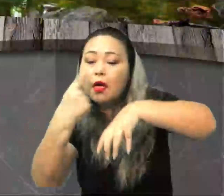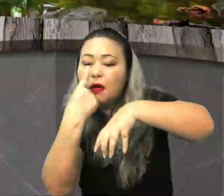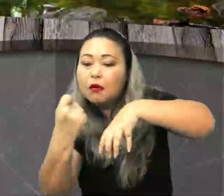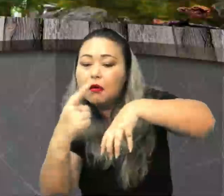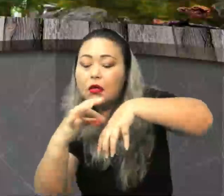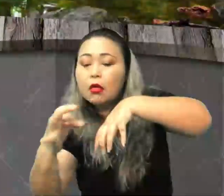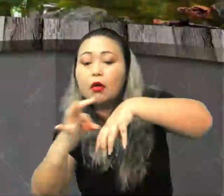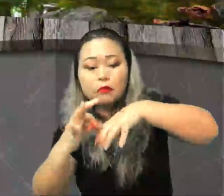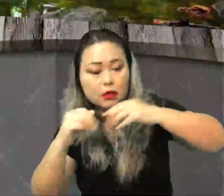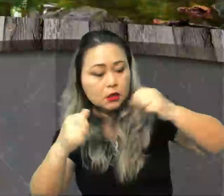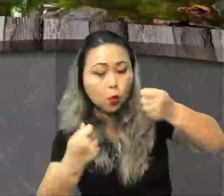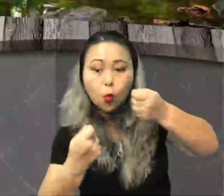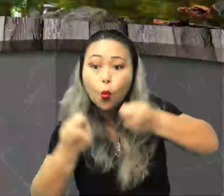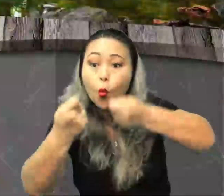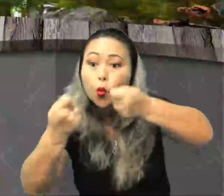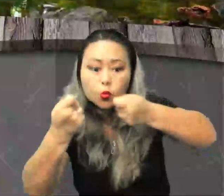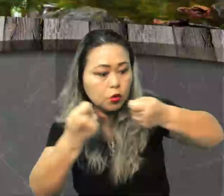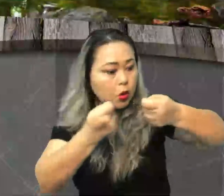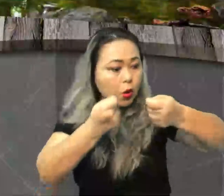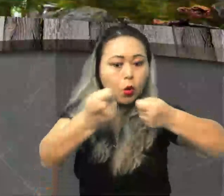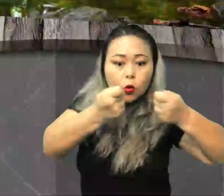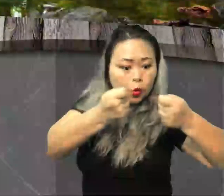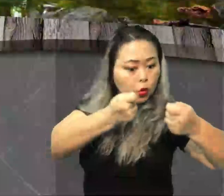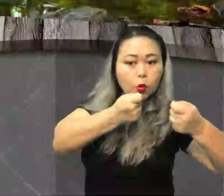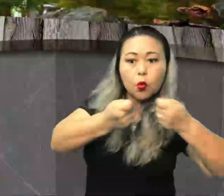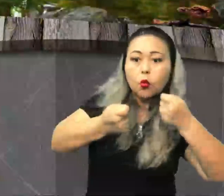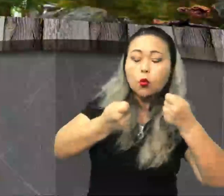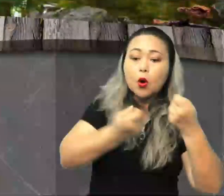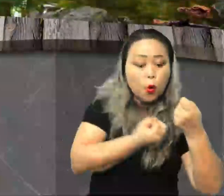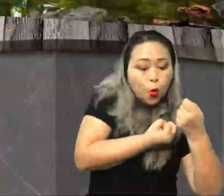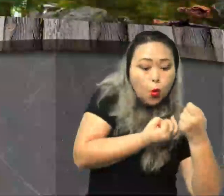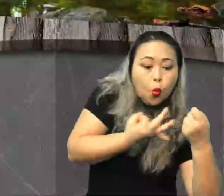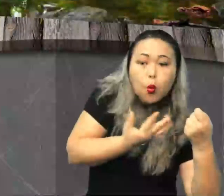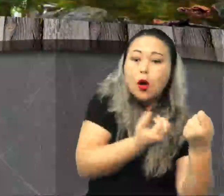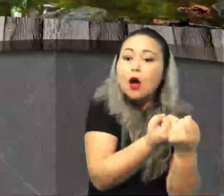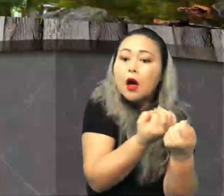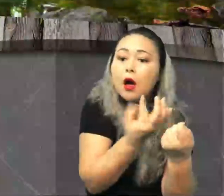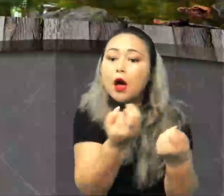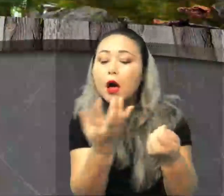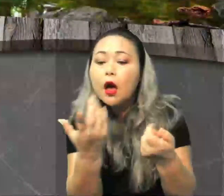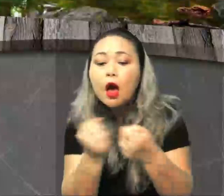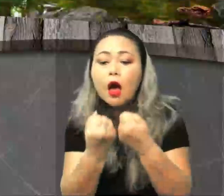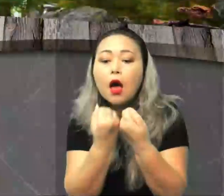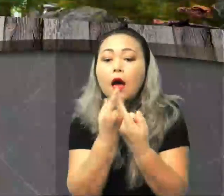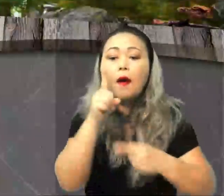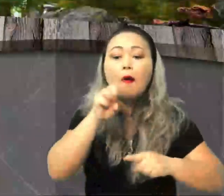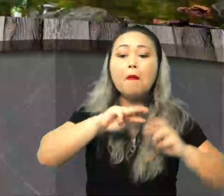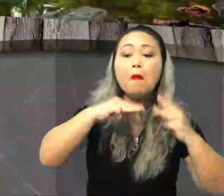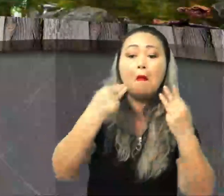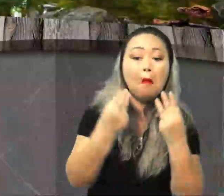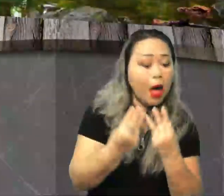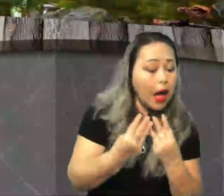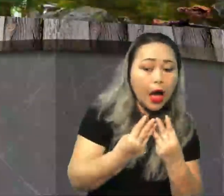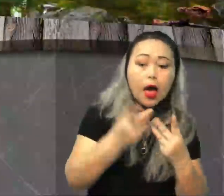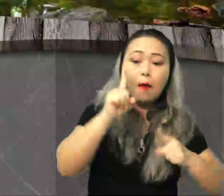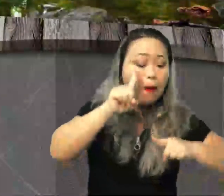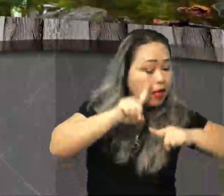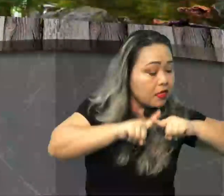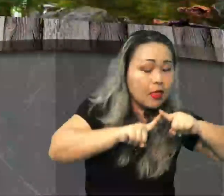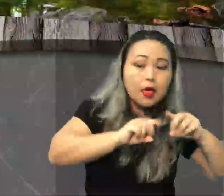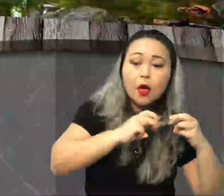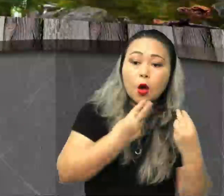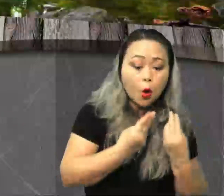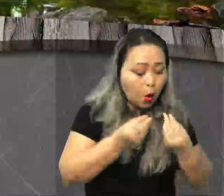eles vão fazer um controle de toda essa quantidade de massa, né, de